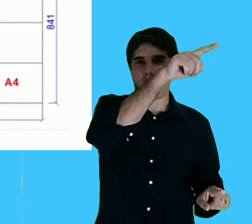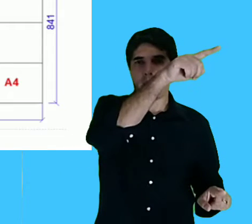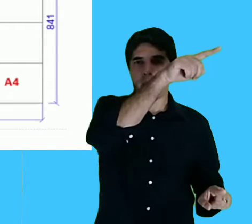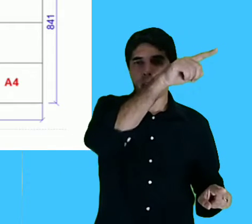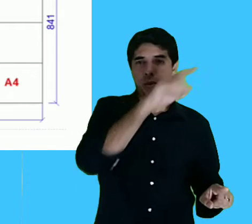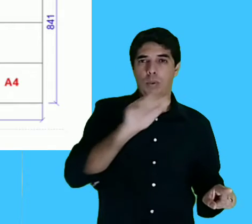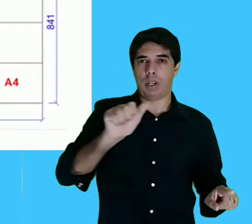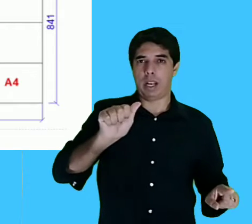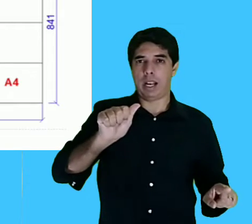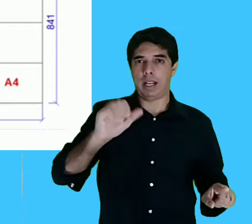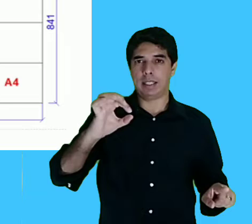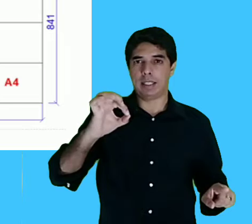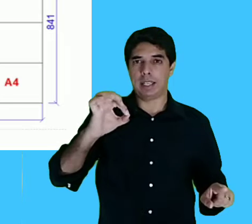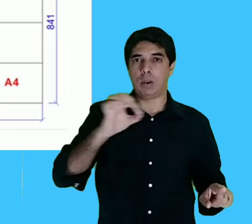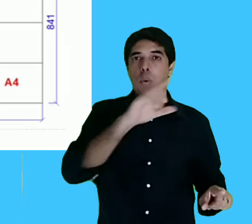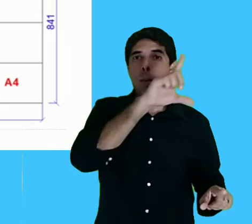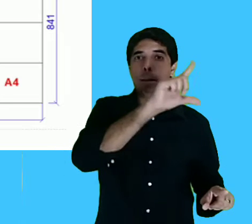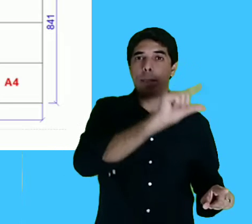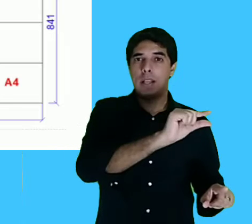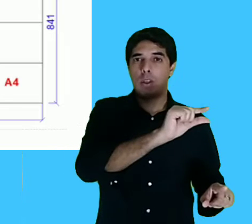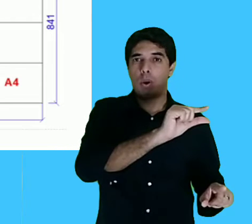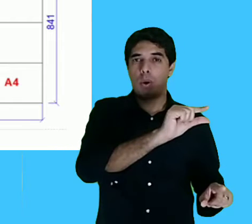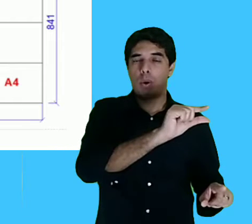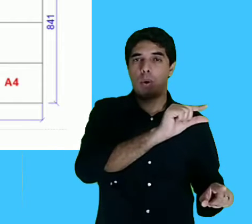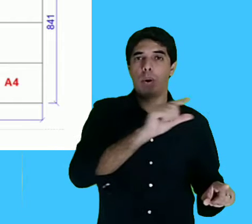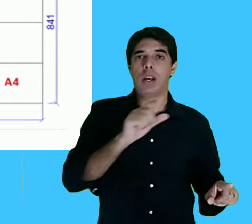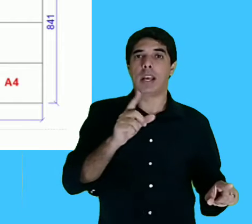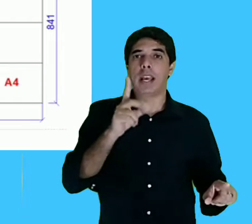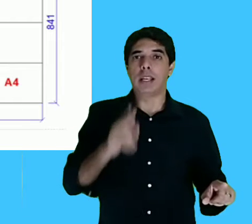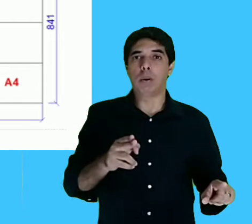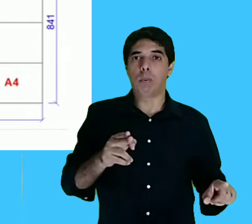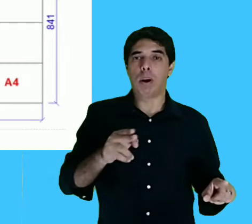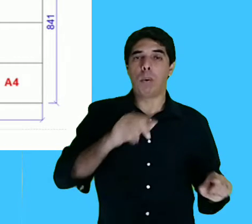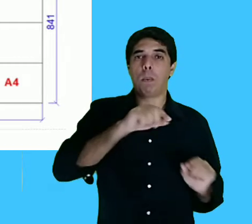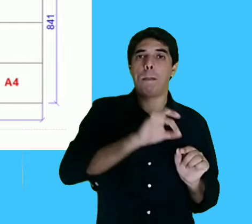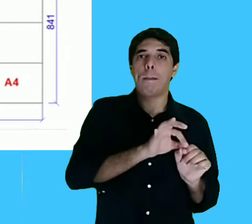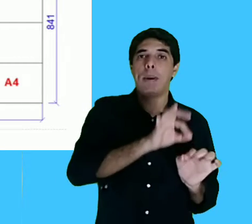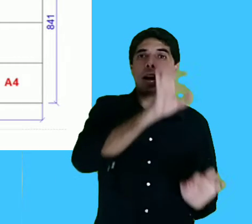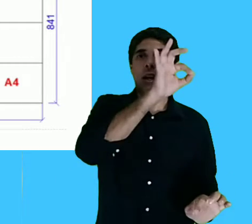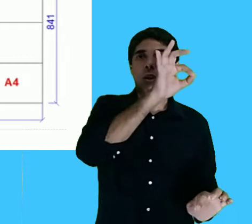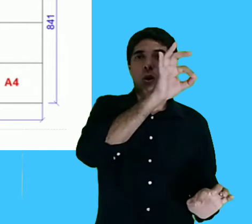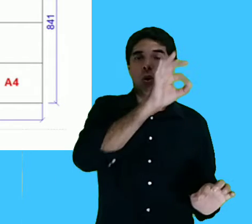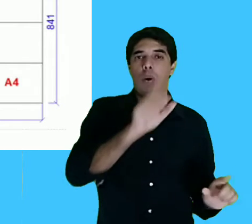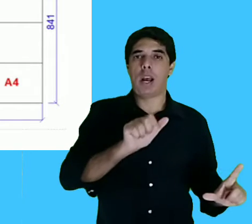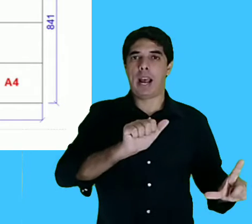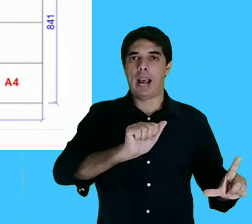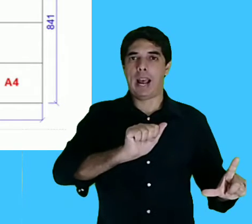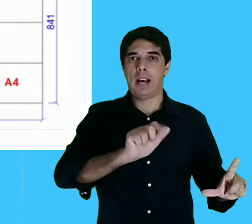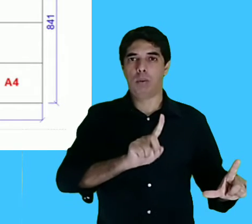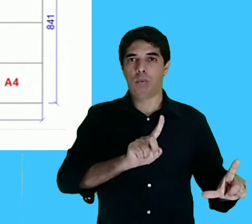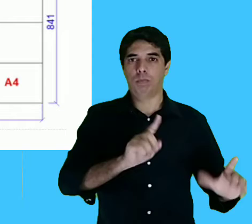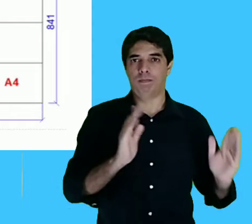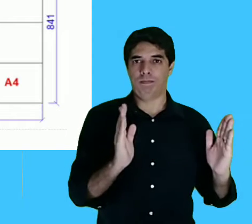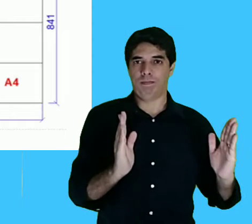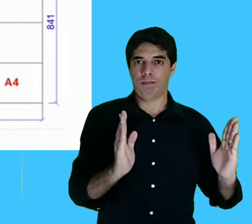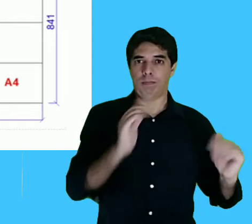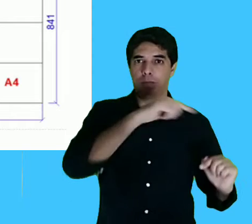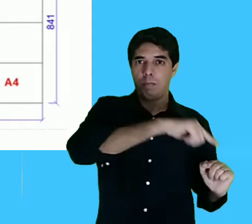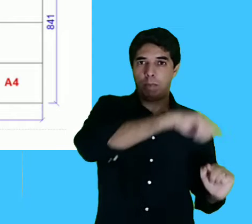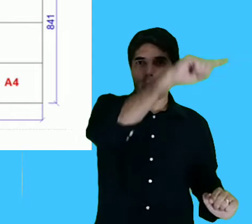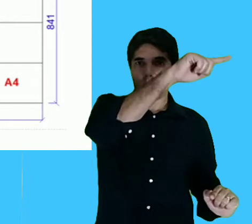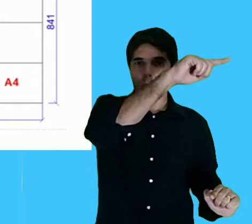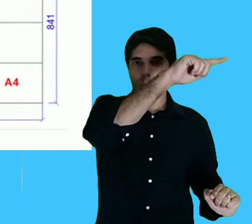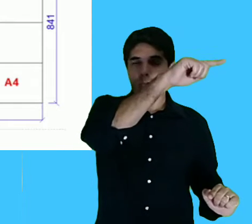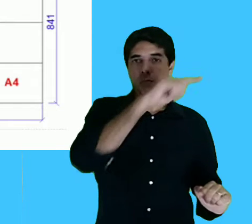formato A0, ele corresponde ao lado maior do formato A1. E